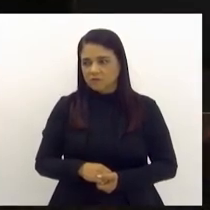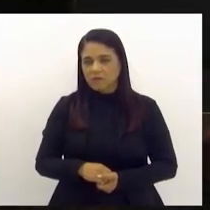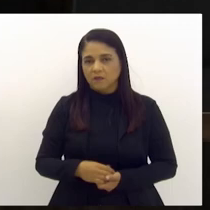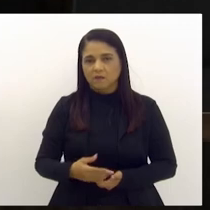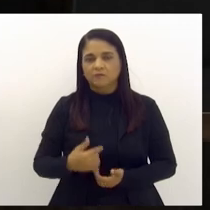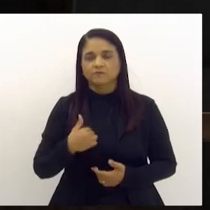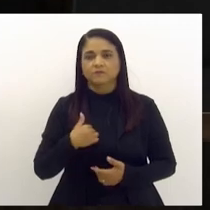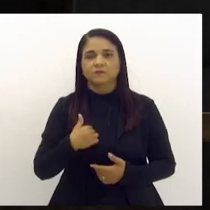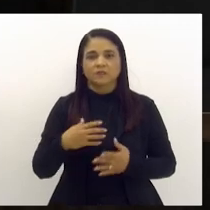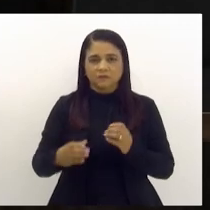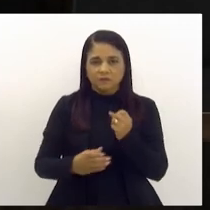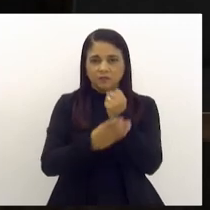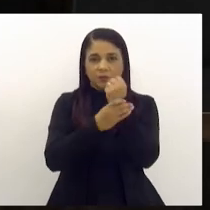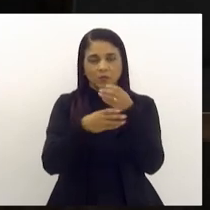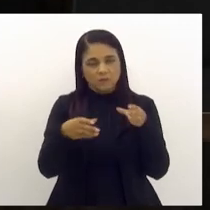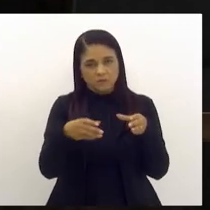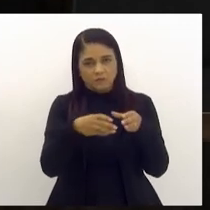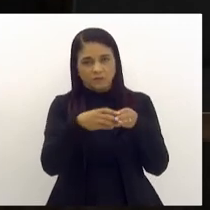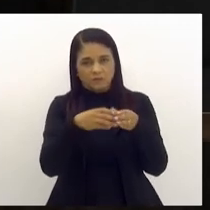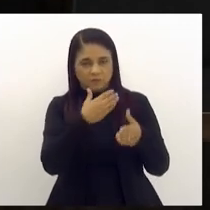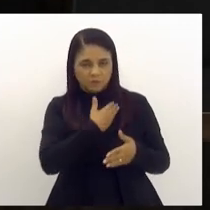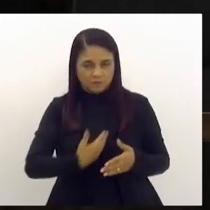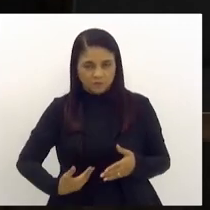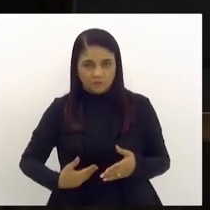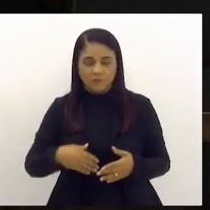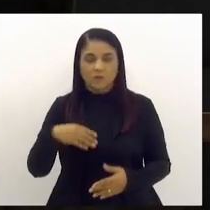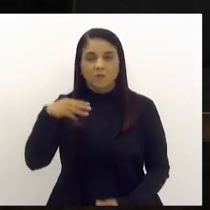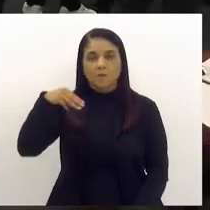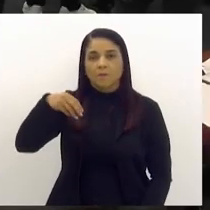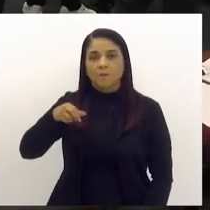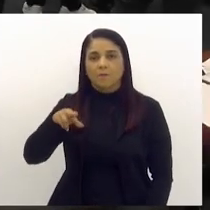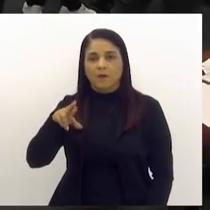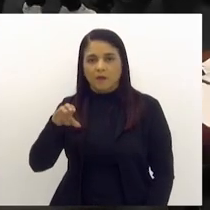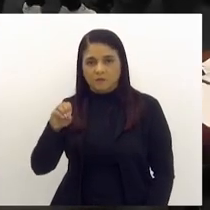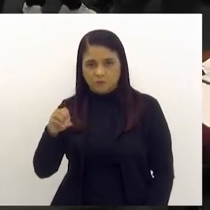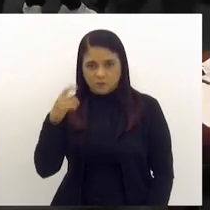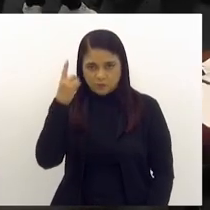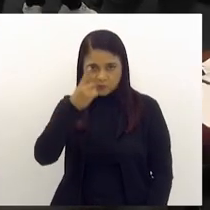Pela Comissão de Segurança Pública, deputado Márcio Gualberto.